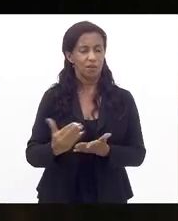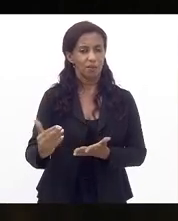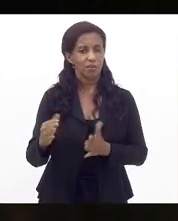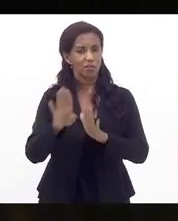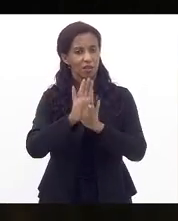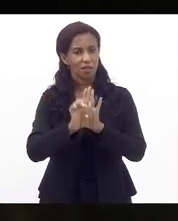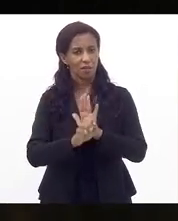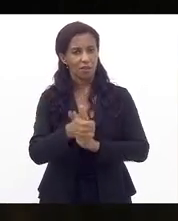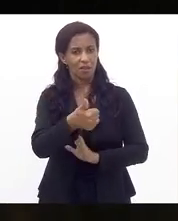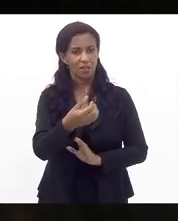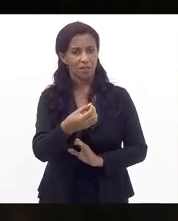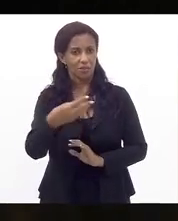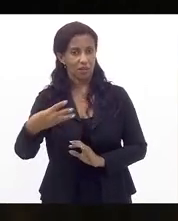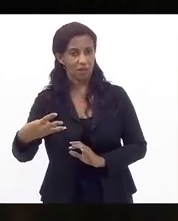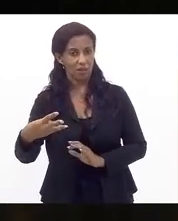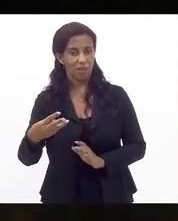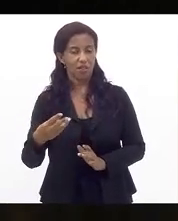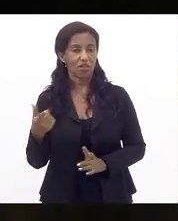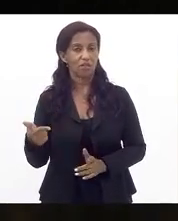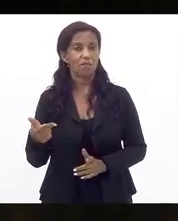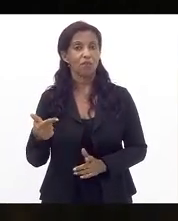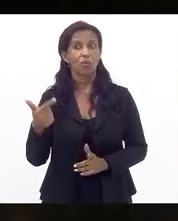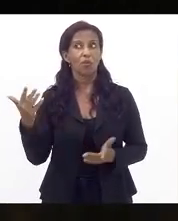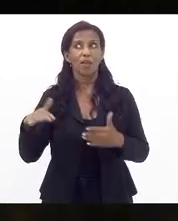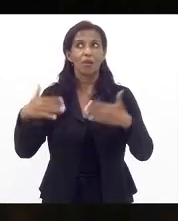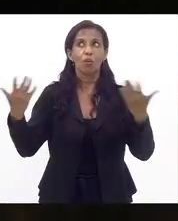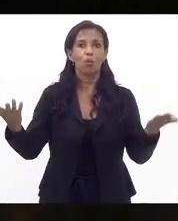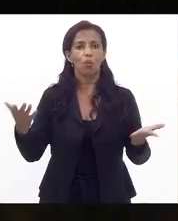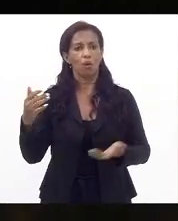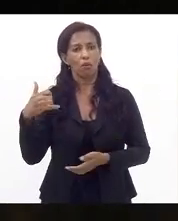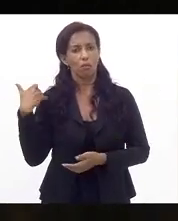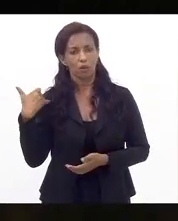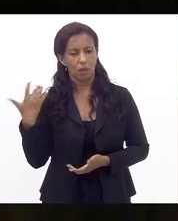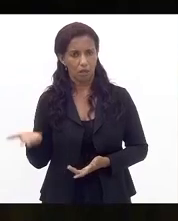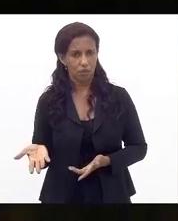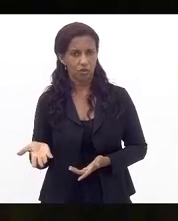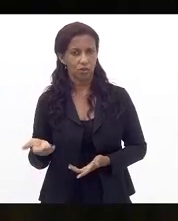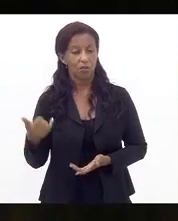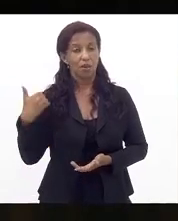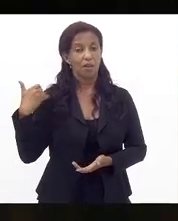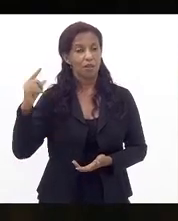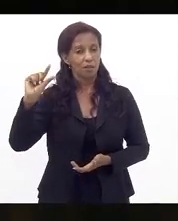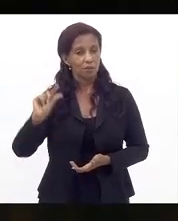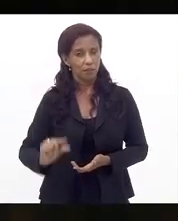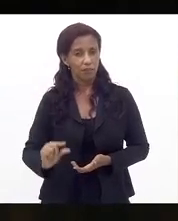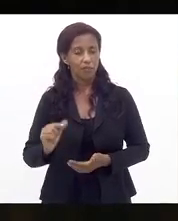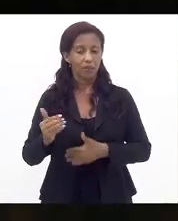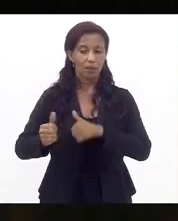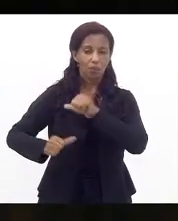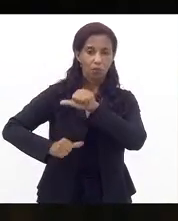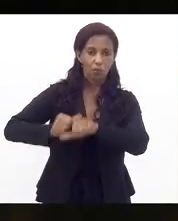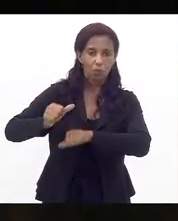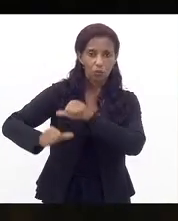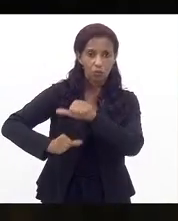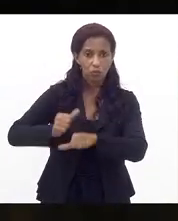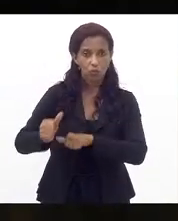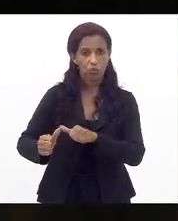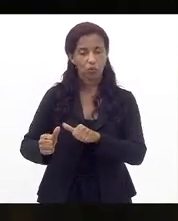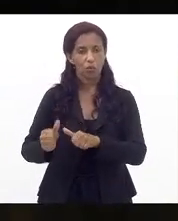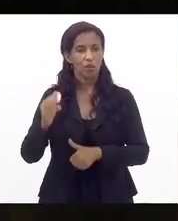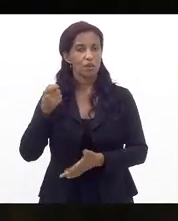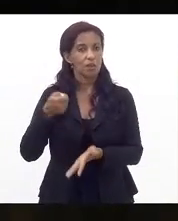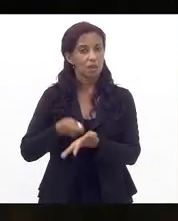103 Boa tarde mínimo não é que idade não é necessariamente 62 a idade mínima passou a ser uma